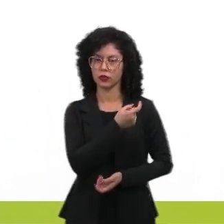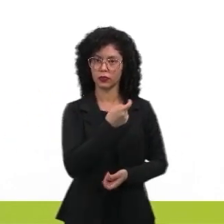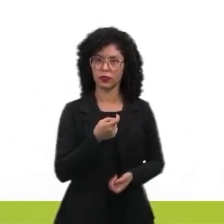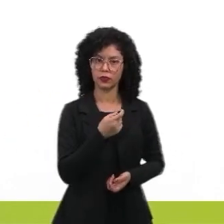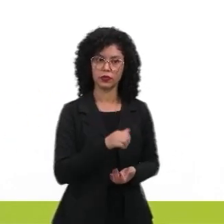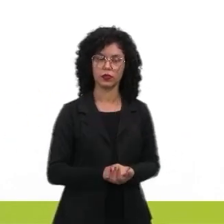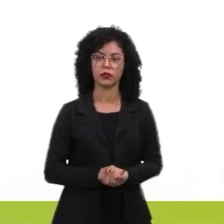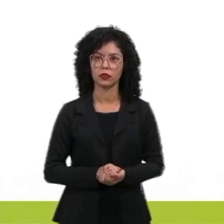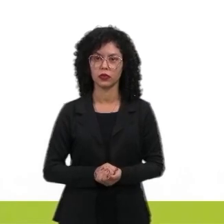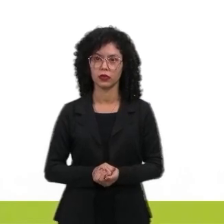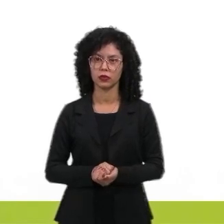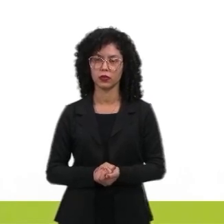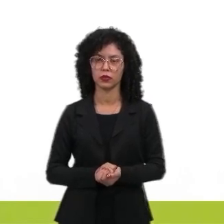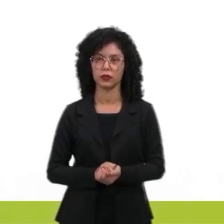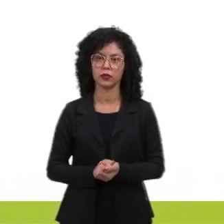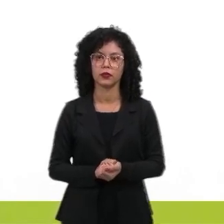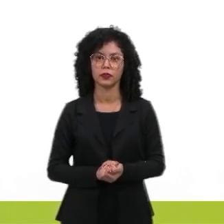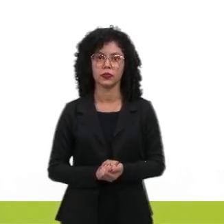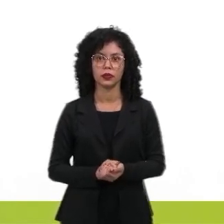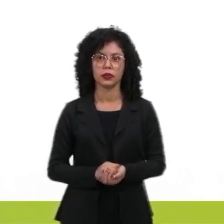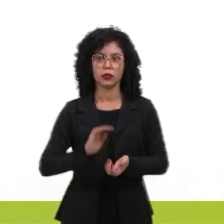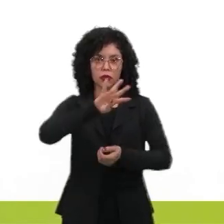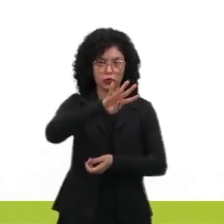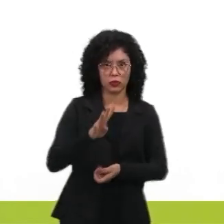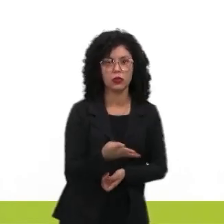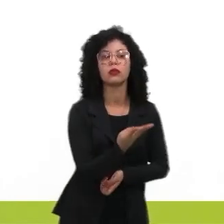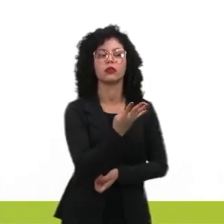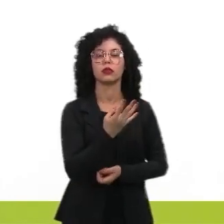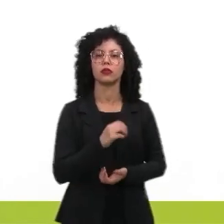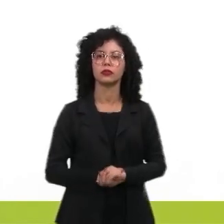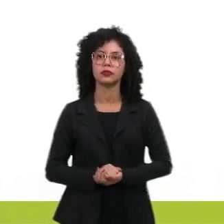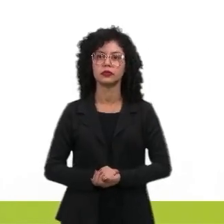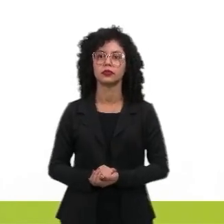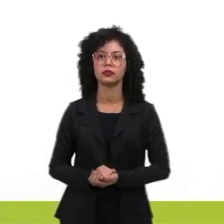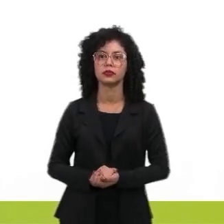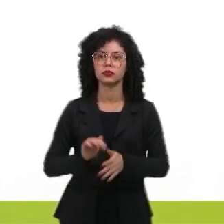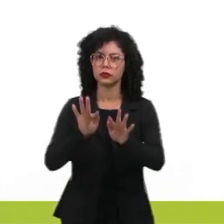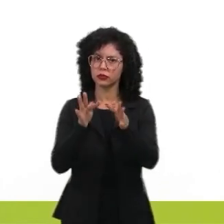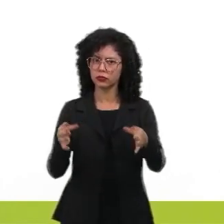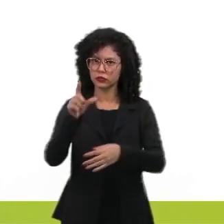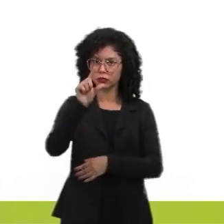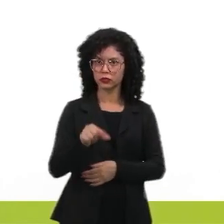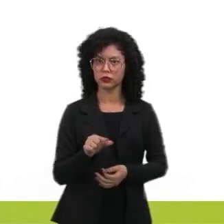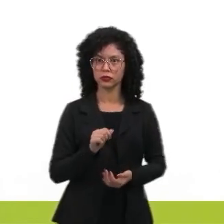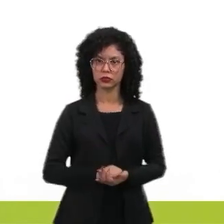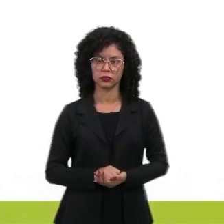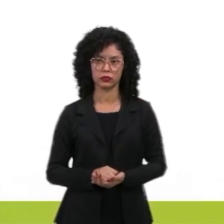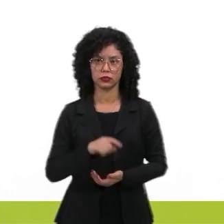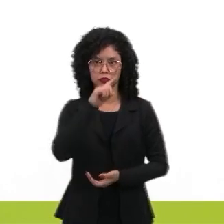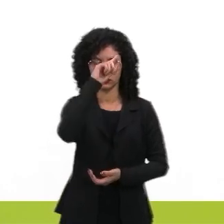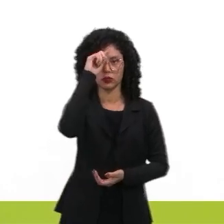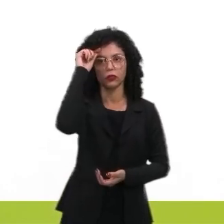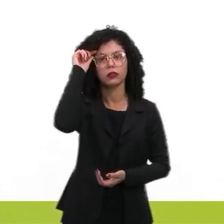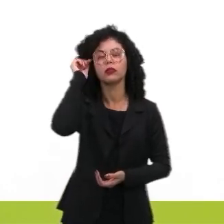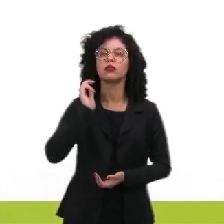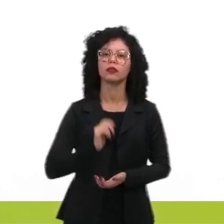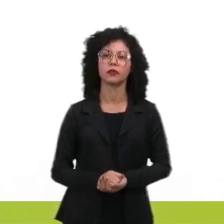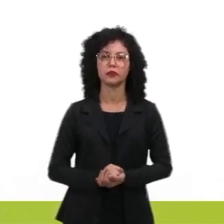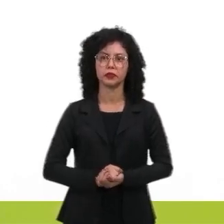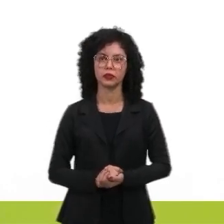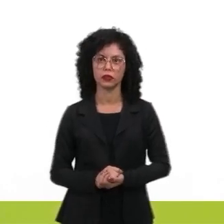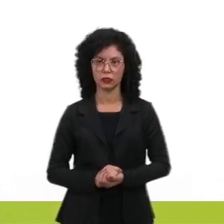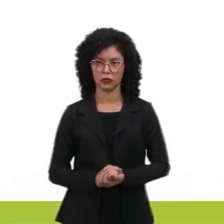para a sua grandeza, né? Que é 4.000, tá vendo? Aí eu vou simplificar isso aqui. Como é que fica essa simplificação? Eu vou